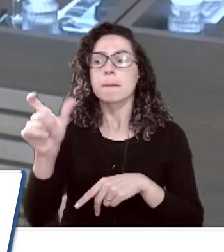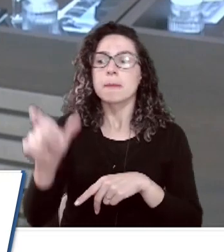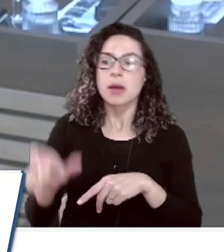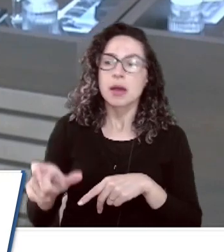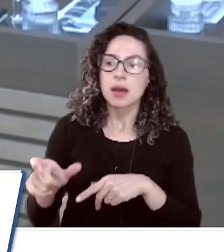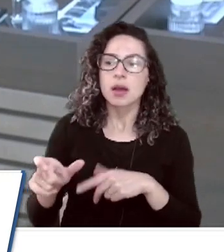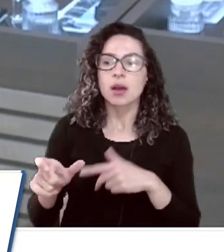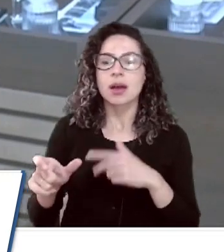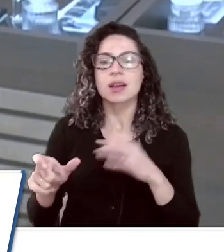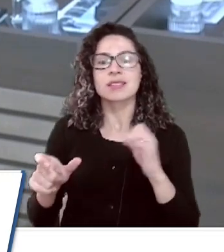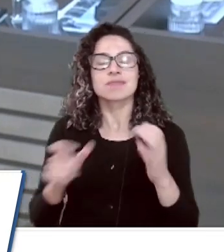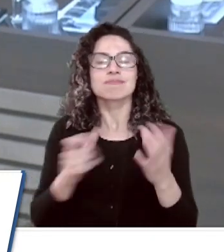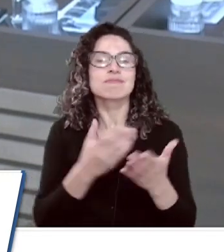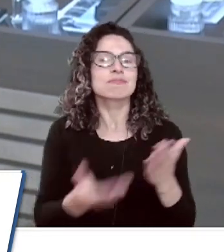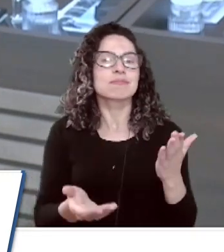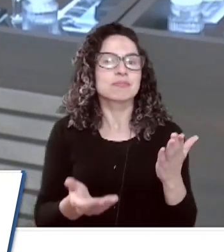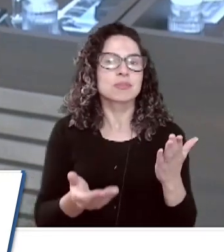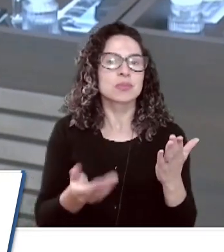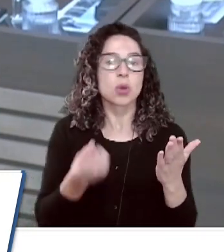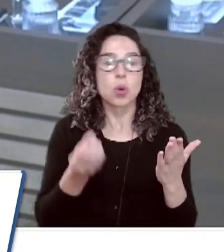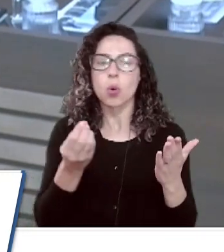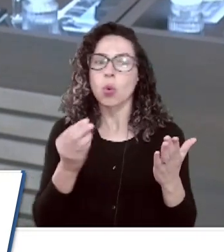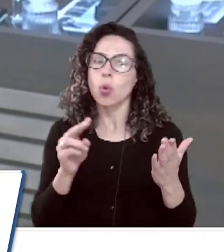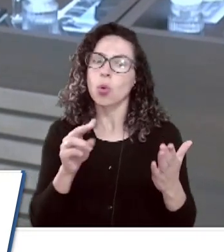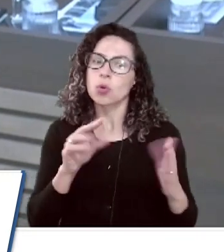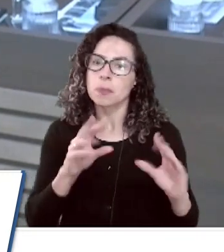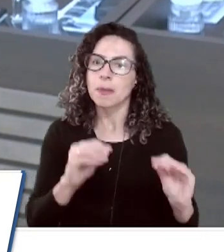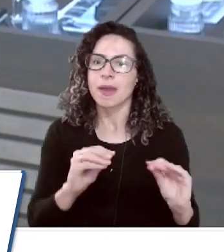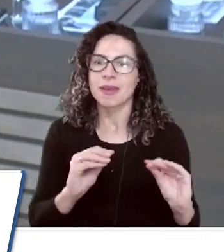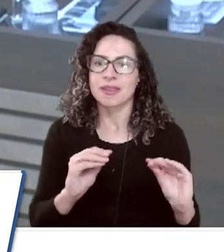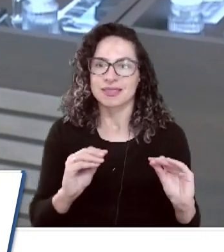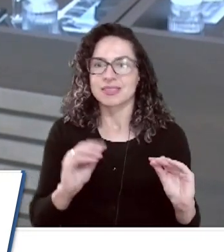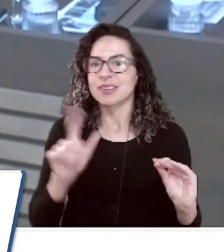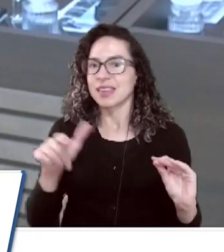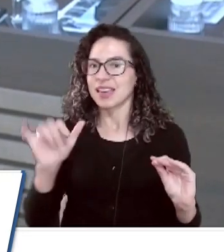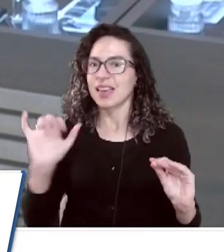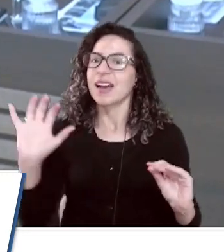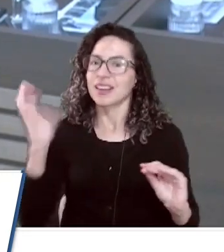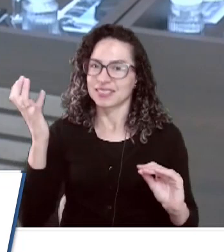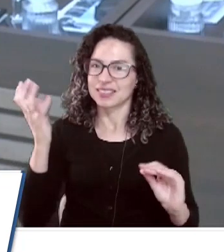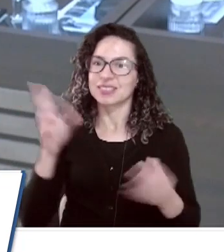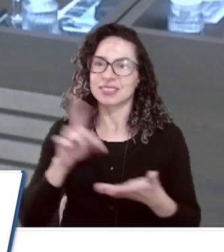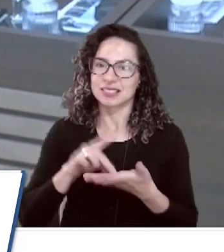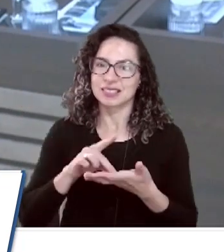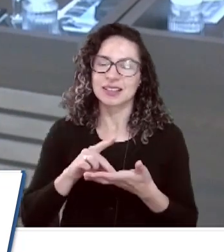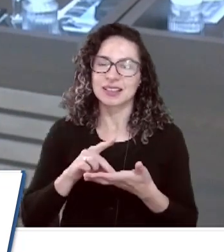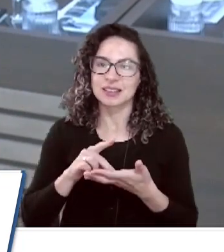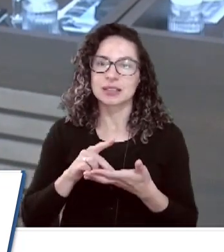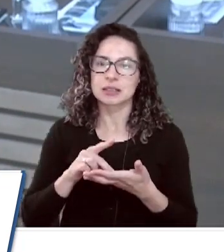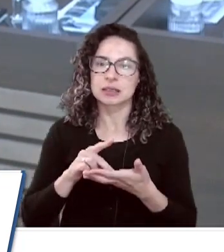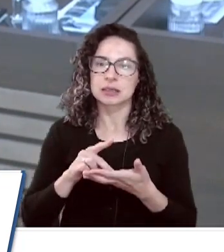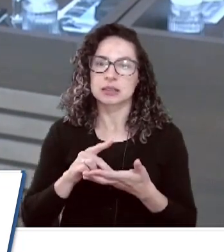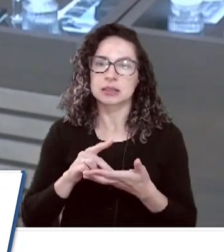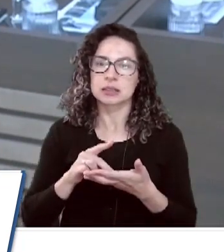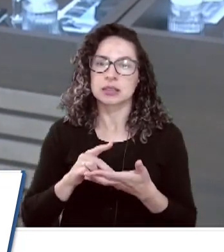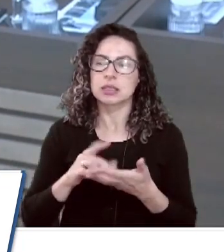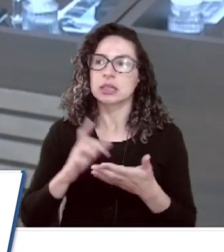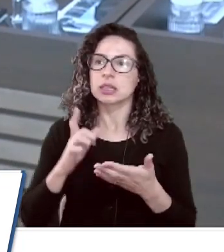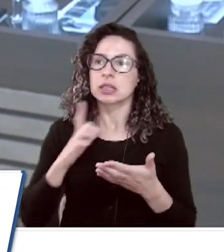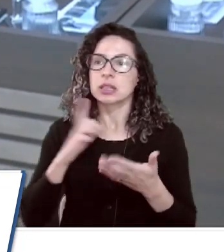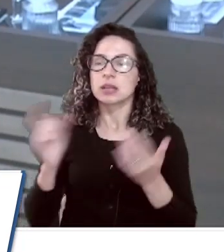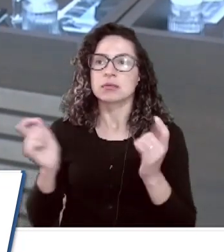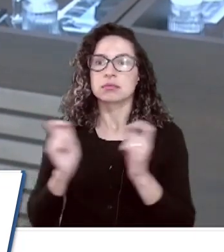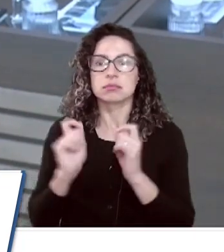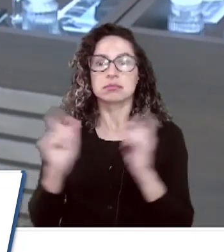se perde ou quando mexe, né? E o que aconteceu foi exatamente isso. Houve um despertar na